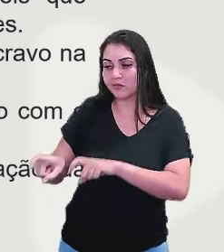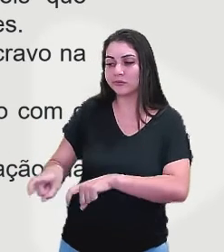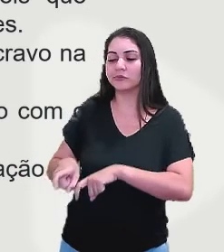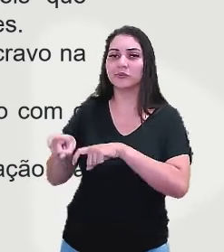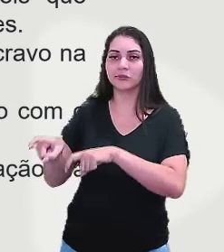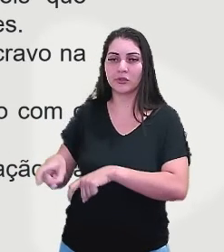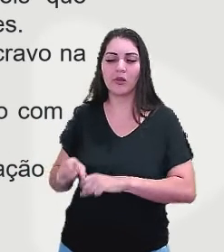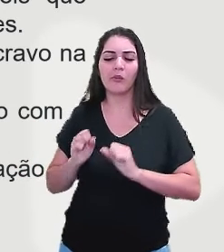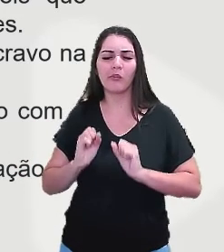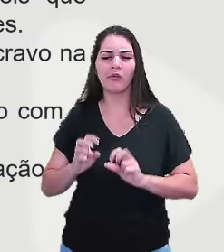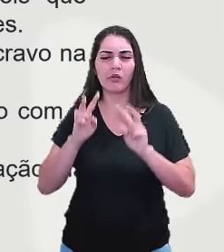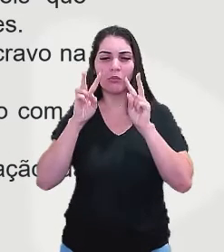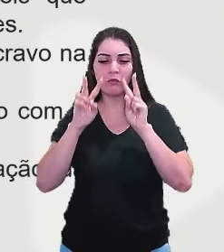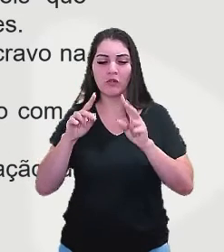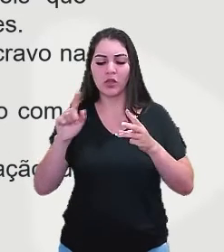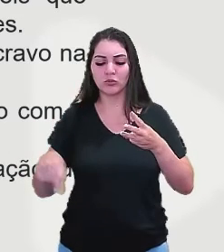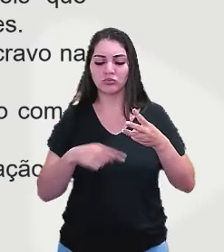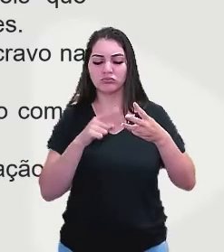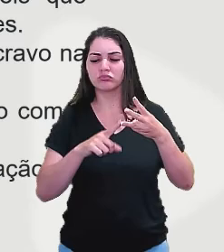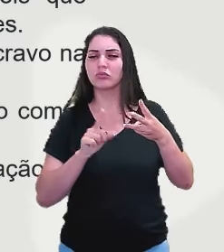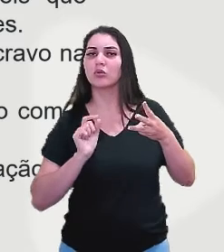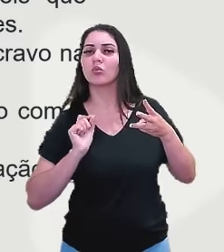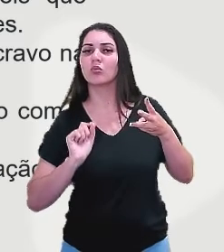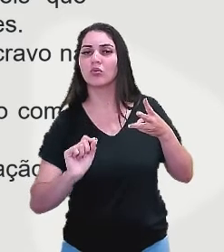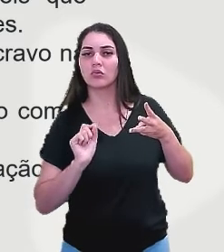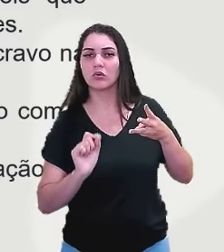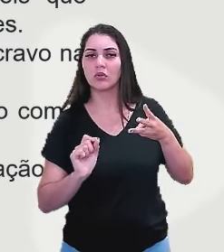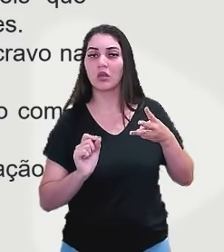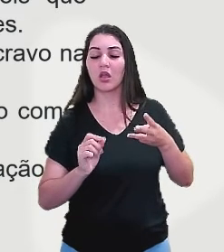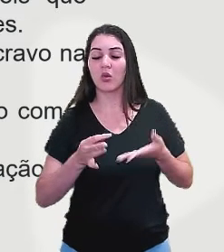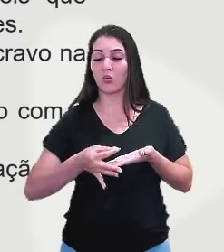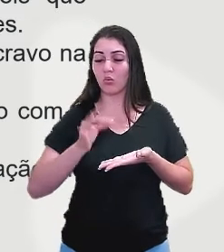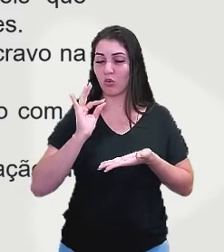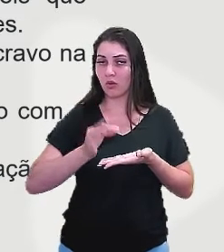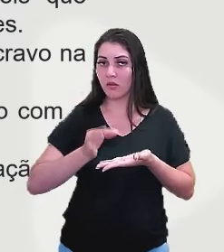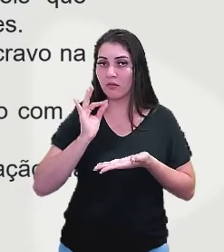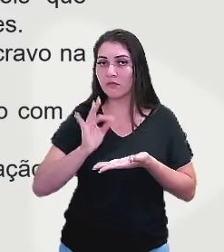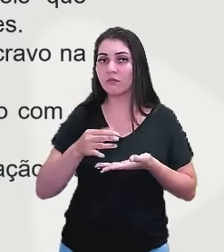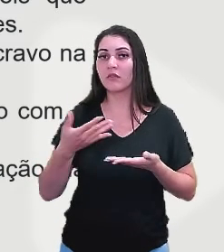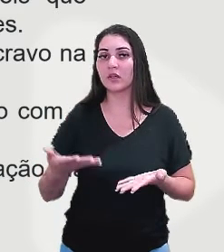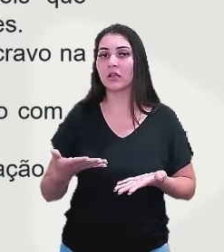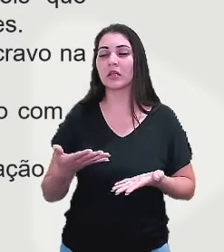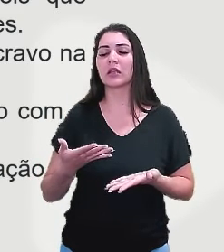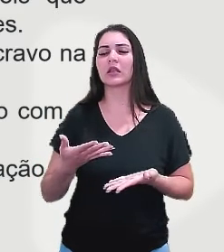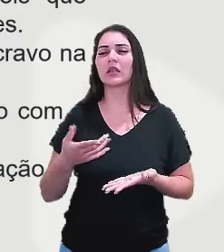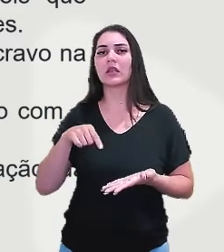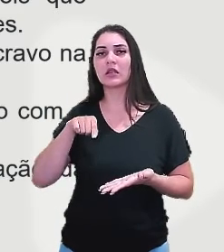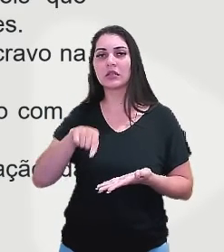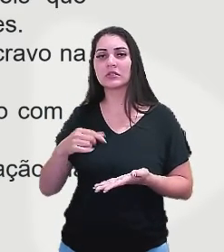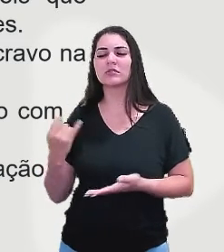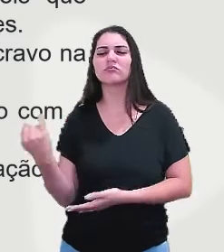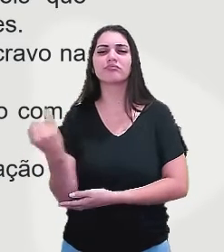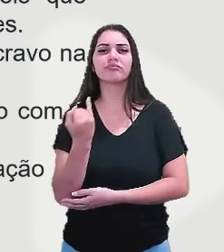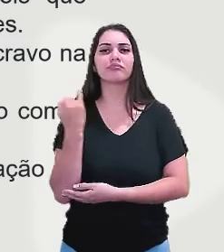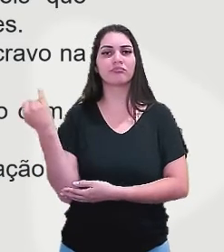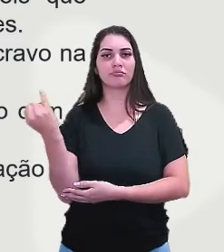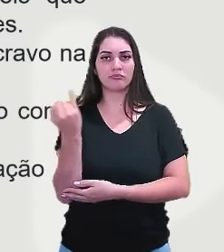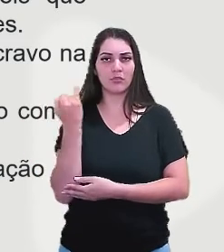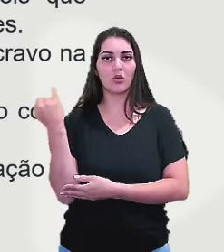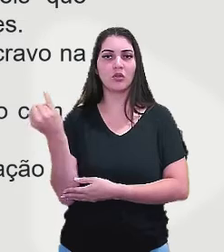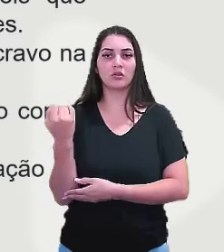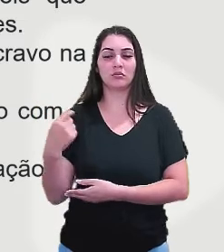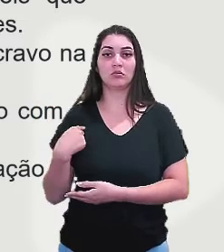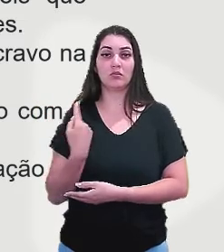aí vocês podem ver nesse terceiro ponto a questão do café, que passa a ser importantíssima